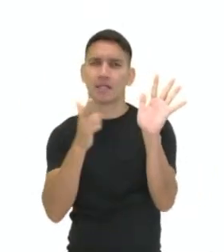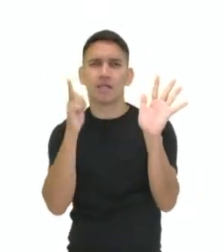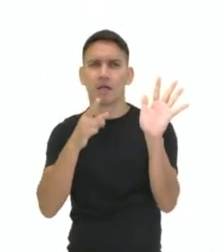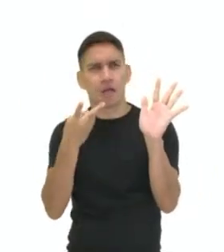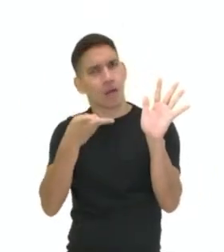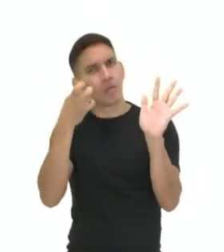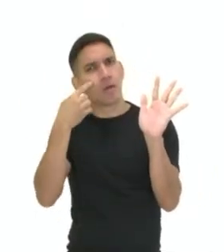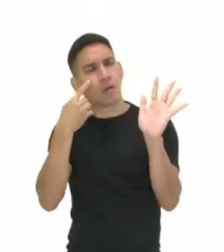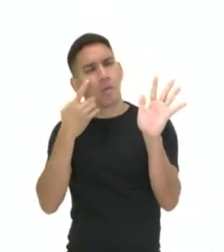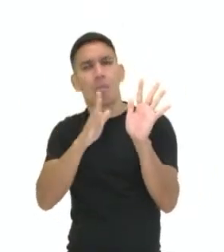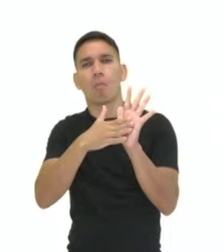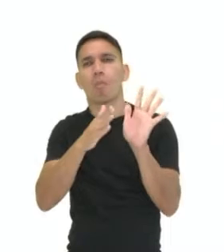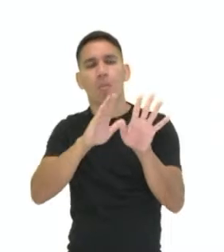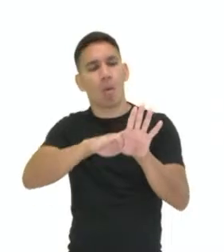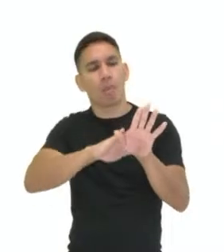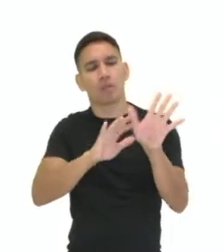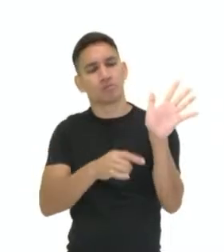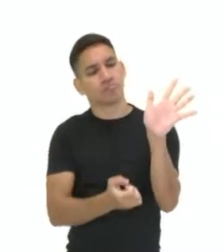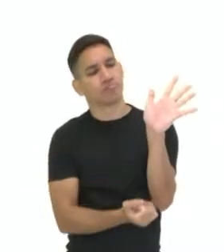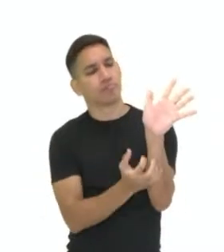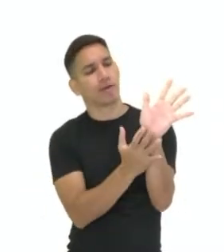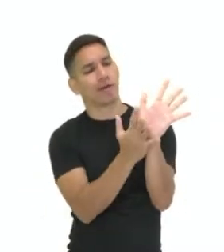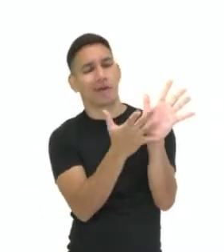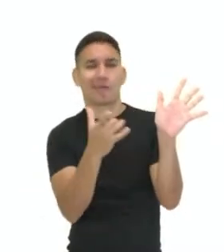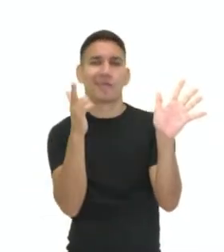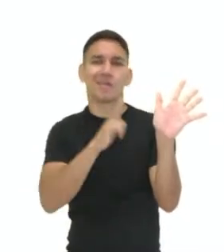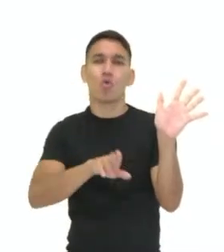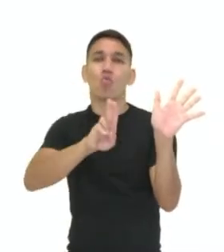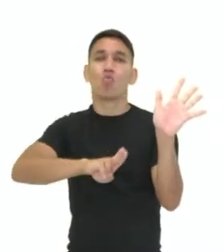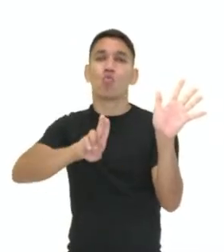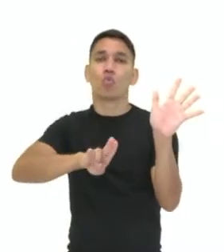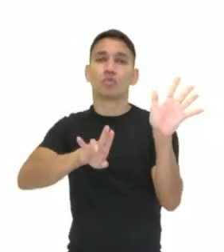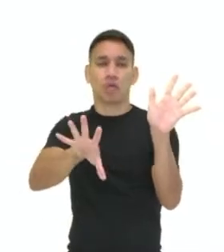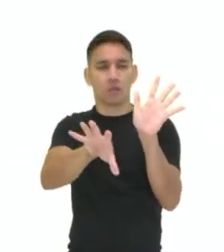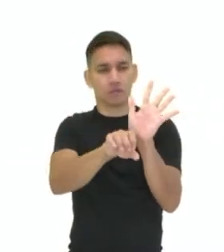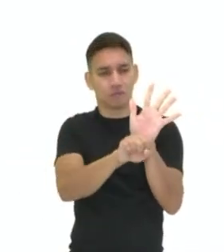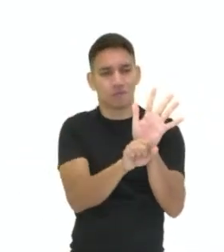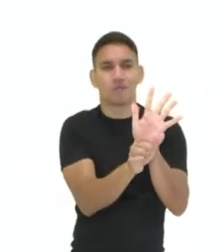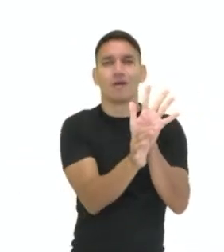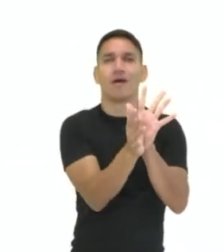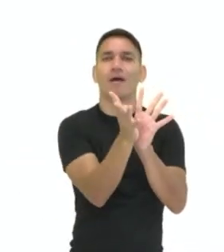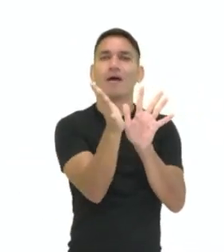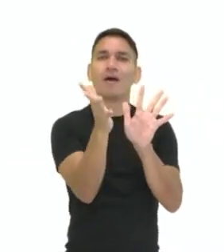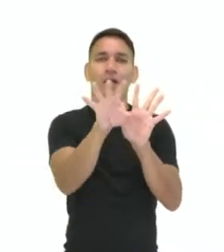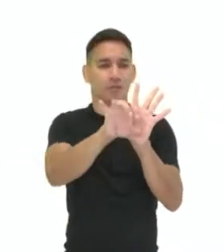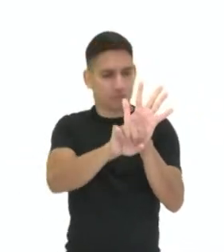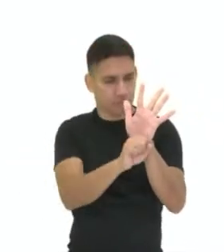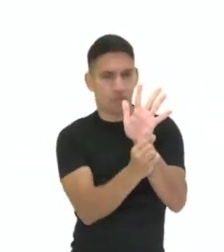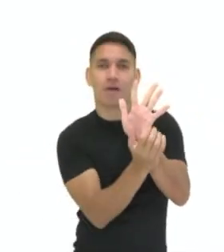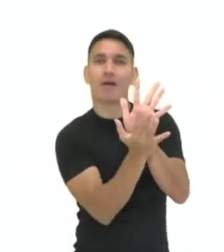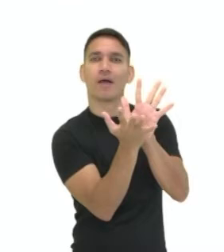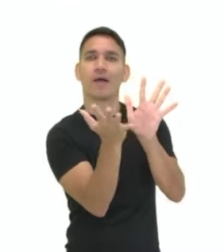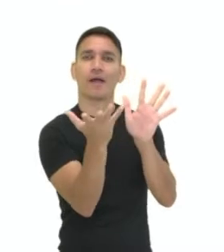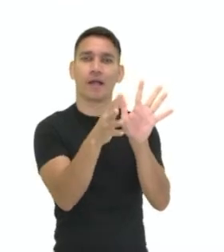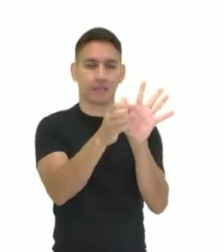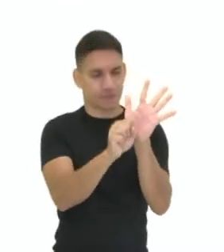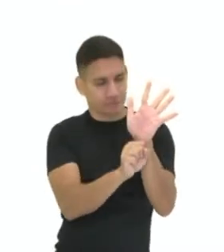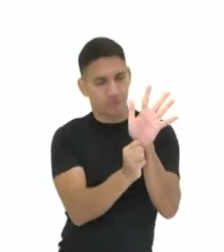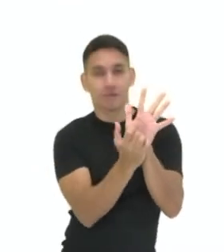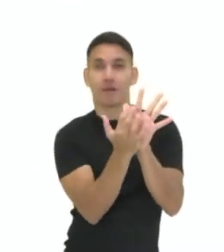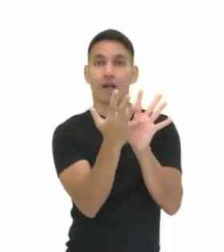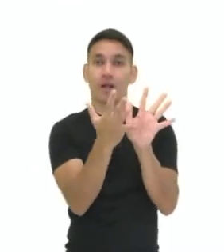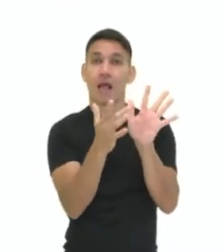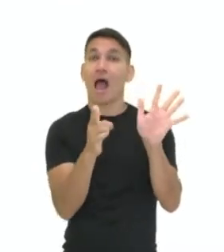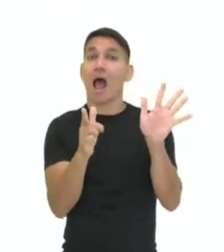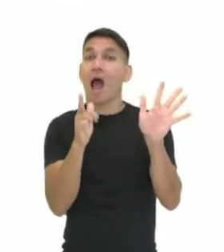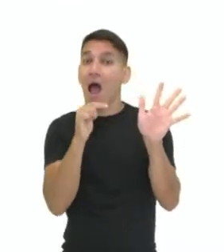falado de plantas, sobre botânica, que existe esse mecanismo de transpiração, né, através das folhas, e essa parte dessa água volta para a